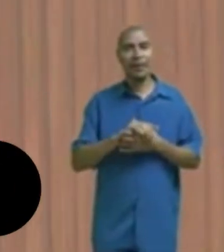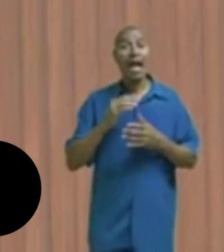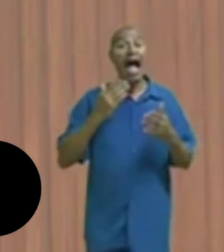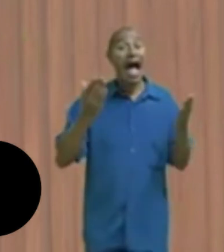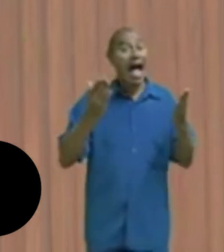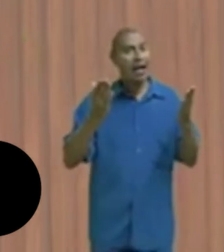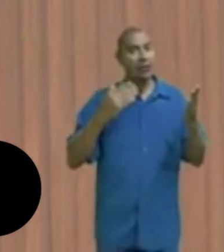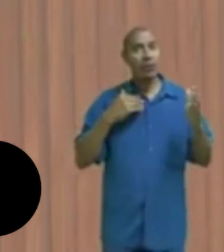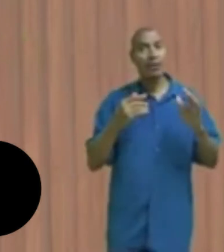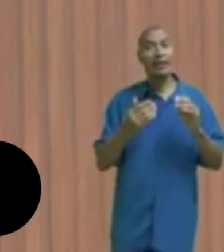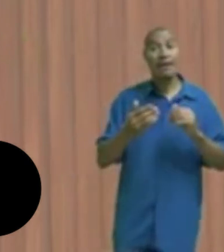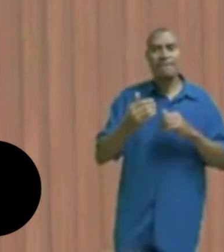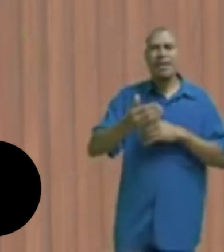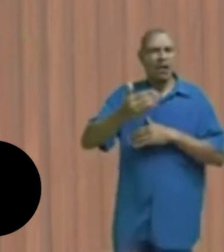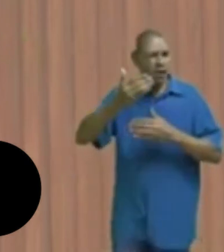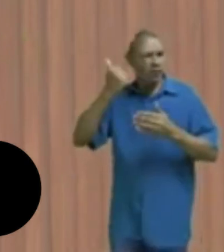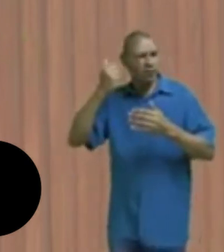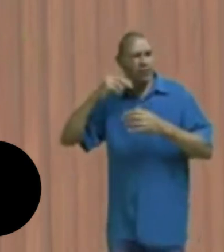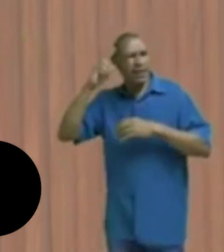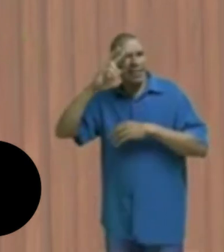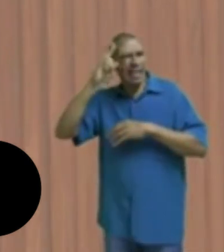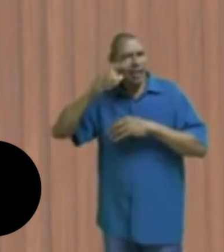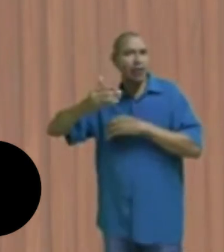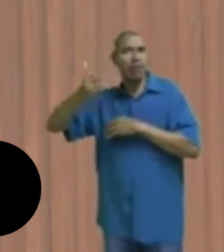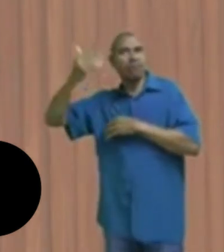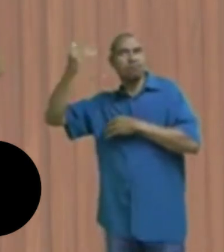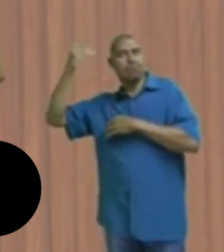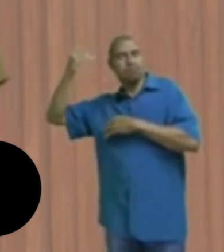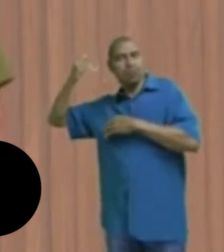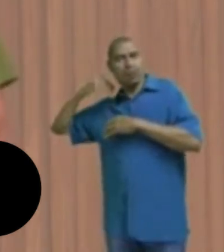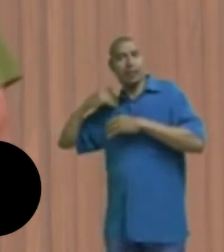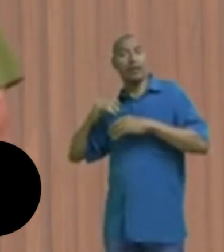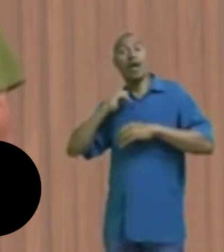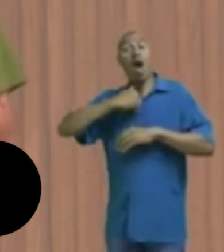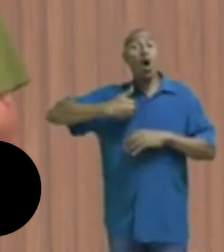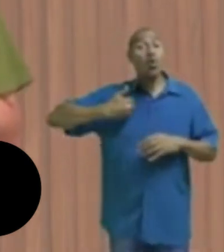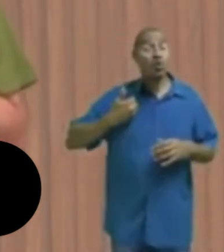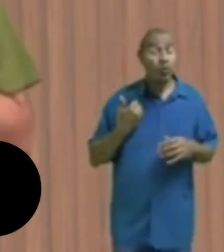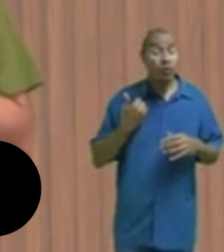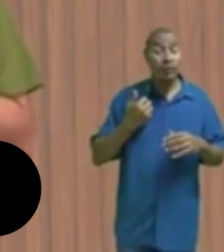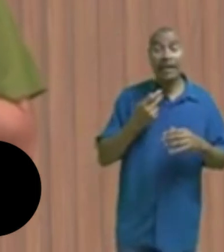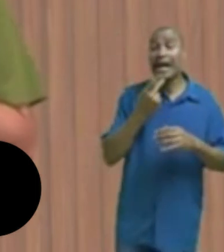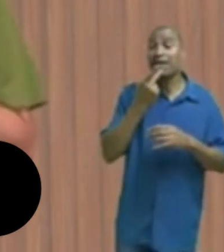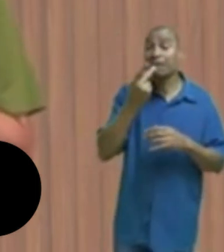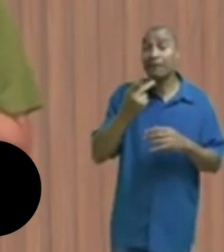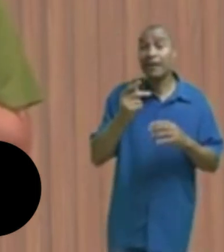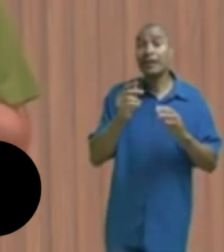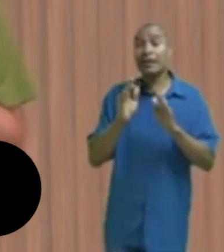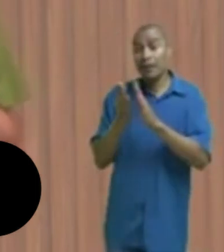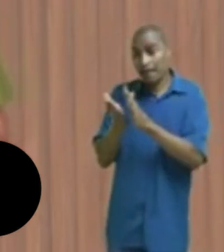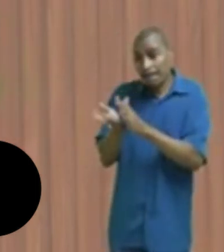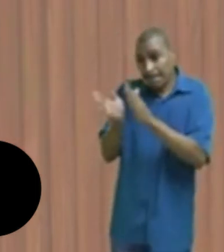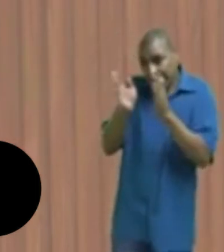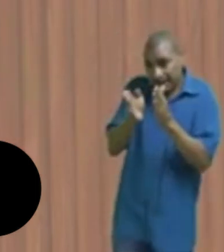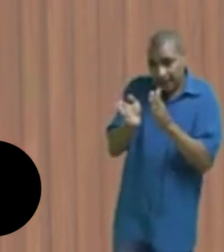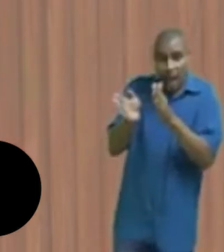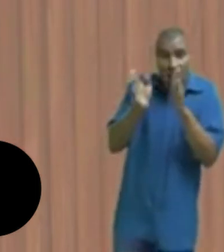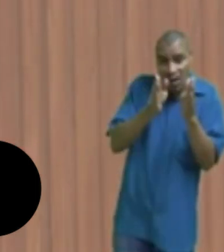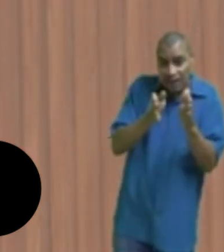antes de falarmos desse texto, vamos voltar um pouquinho na história, né, do Evangelho de João, porque esse texto ele é desdobramento de uma série